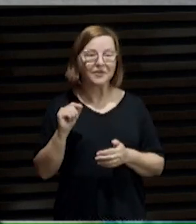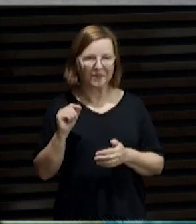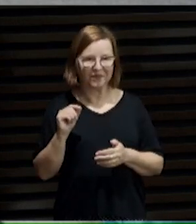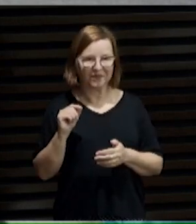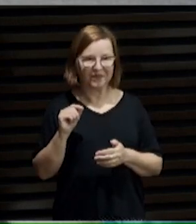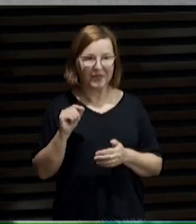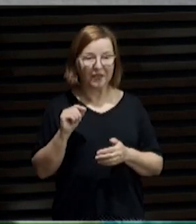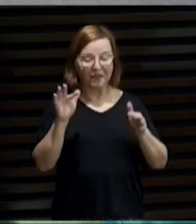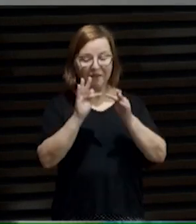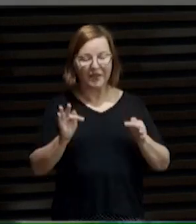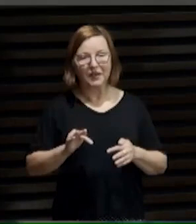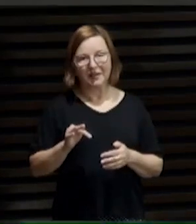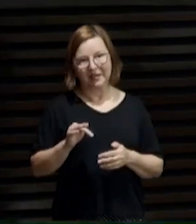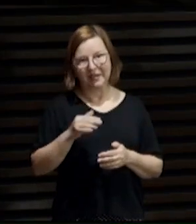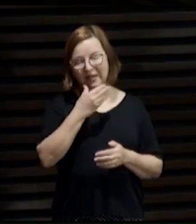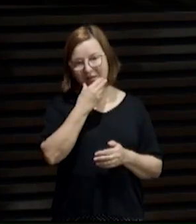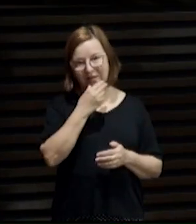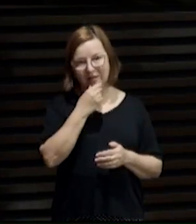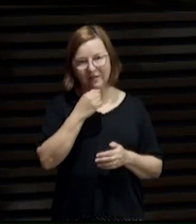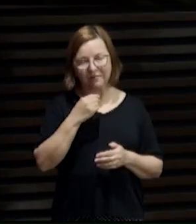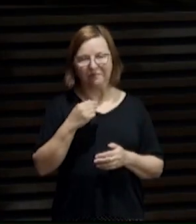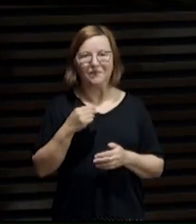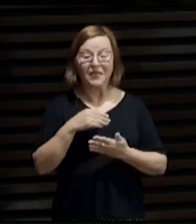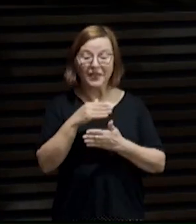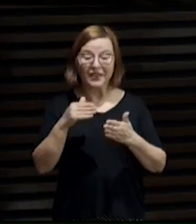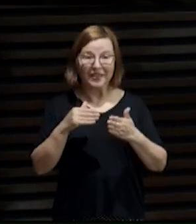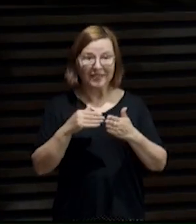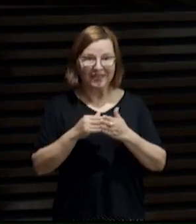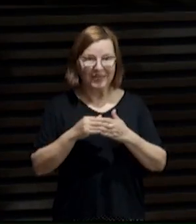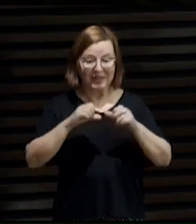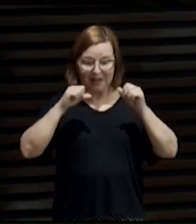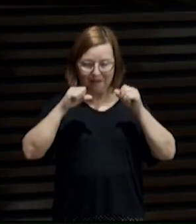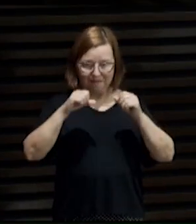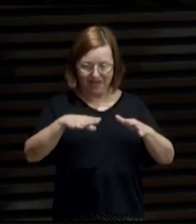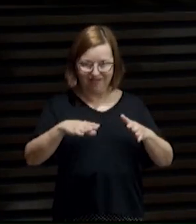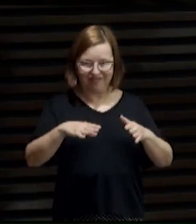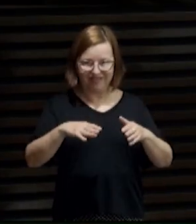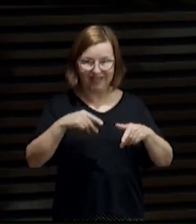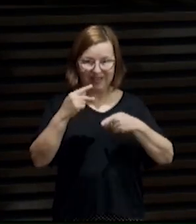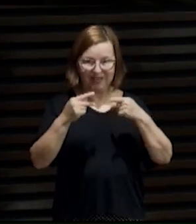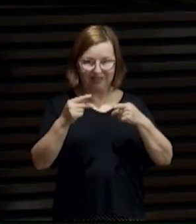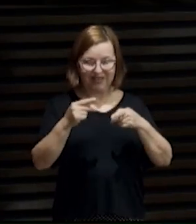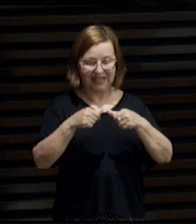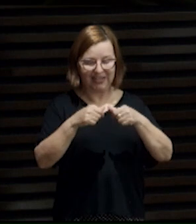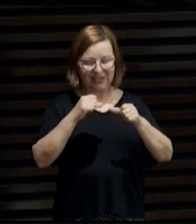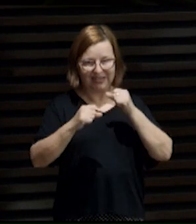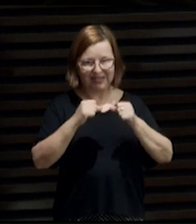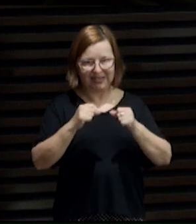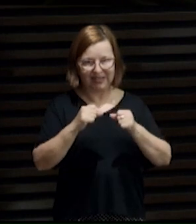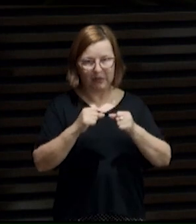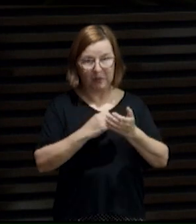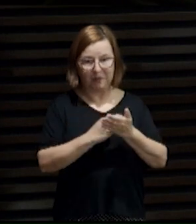aquele que. Todas as bênçãos que se seguem a partir do verso 2 depende daquilo que o verso 1